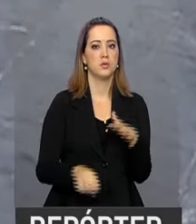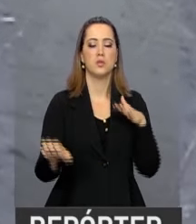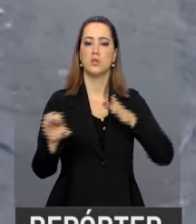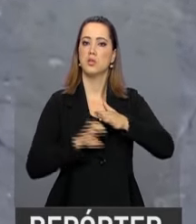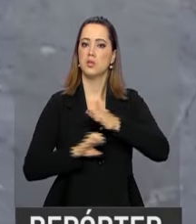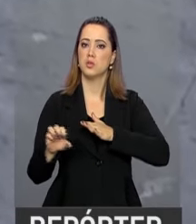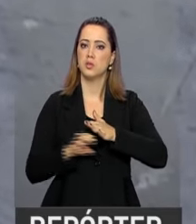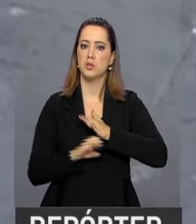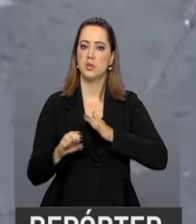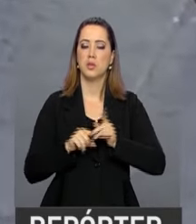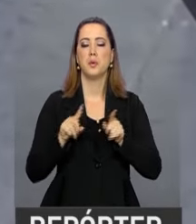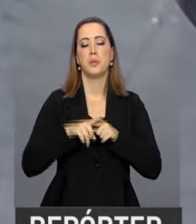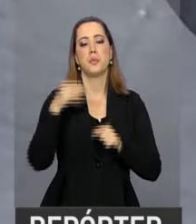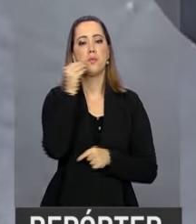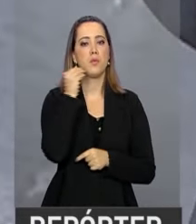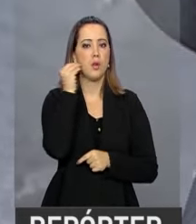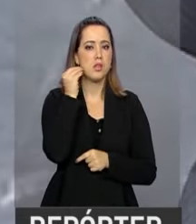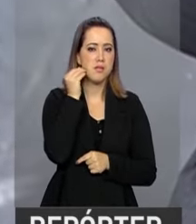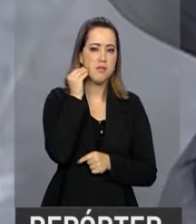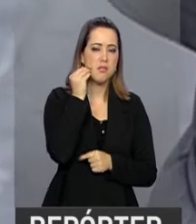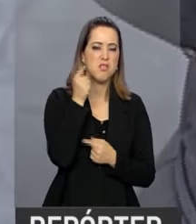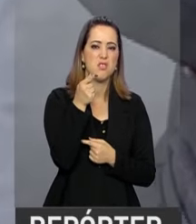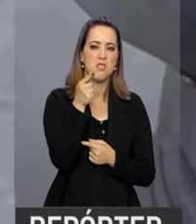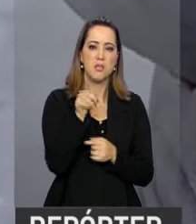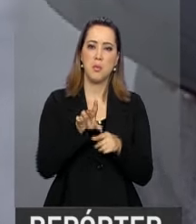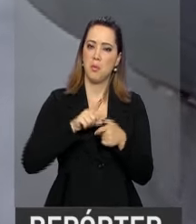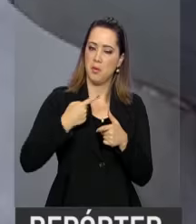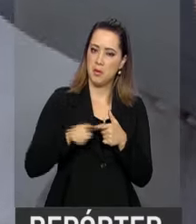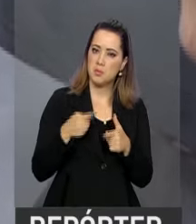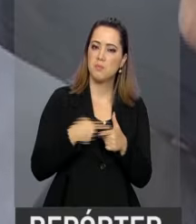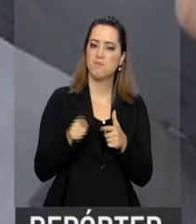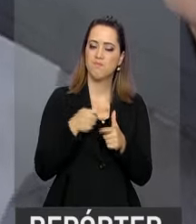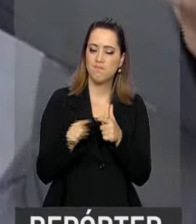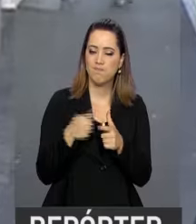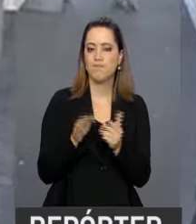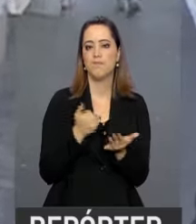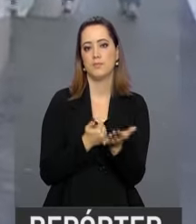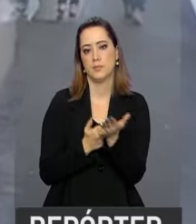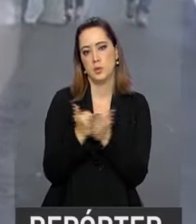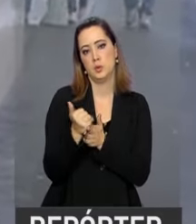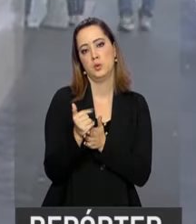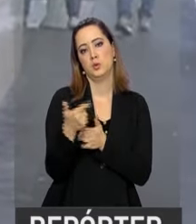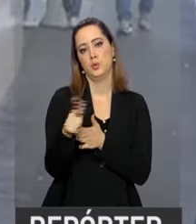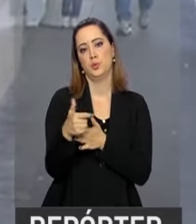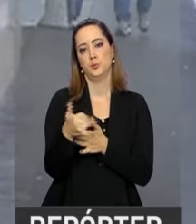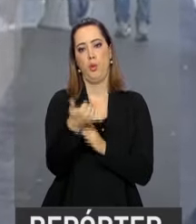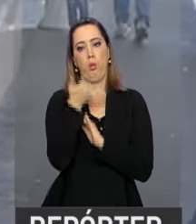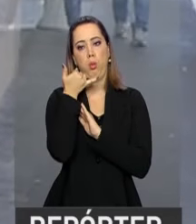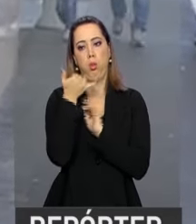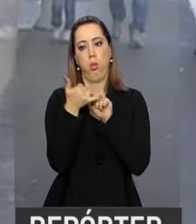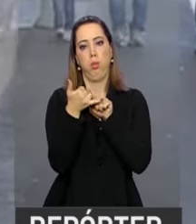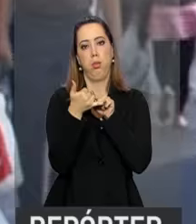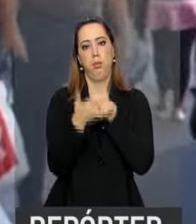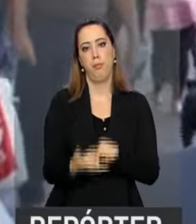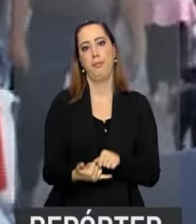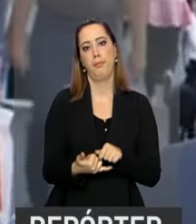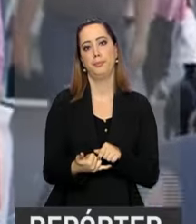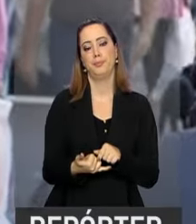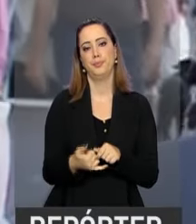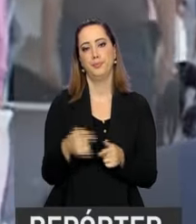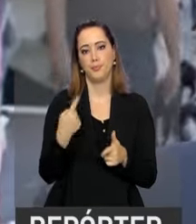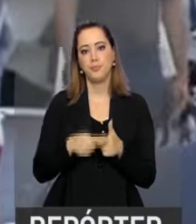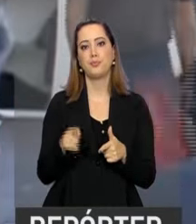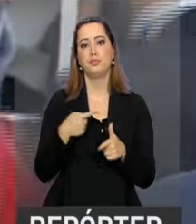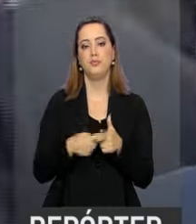experiência não livrou o Celso de enfrentar problemas com sinal de celular. Atualmente, tem 2 chips para conseguir